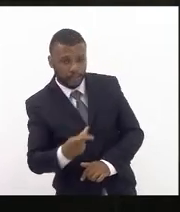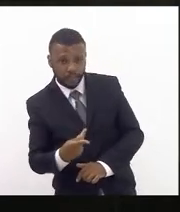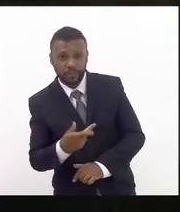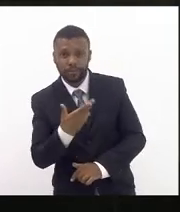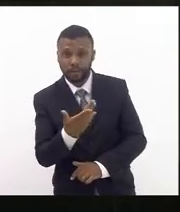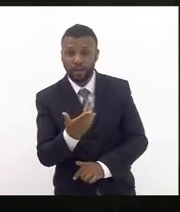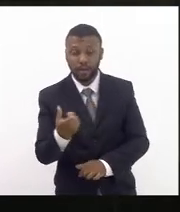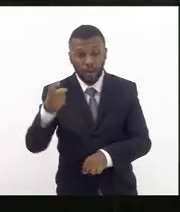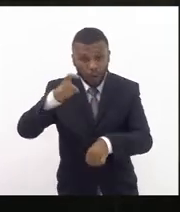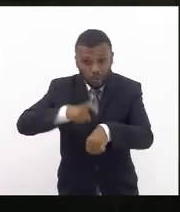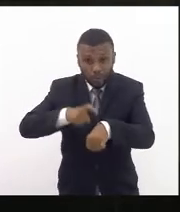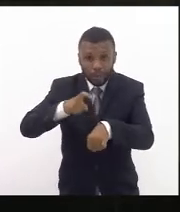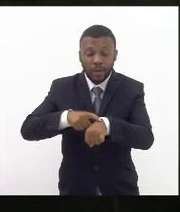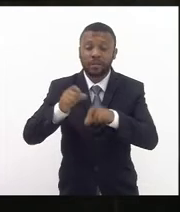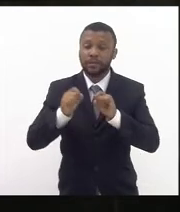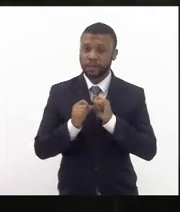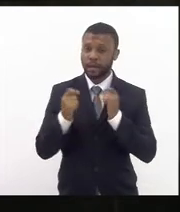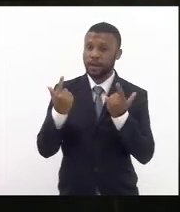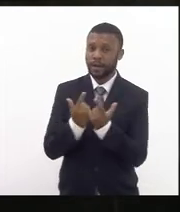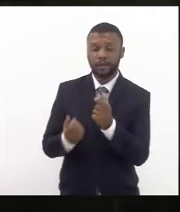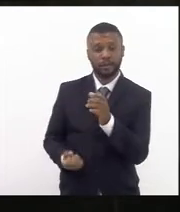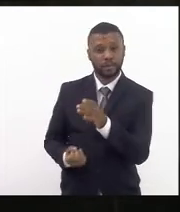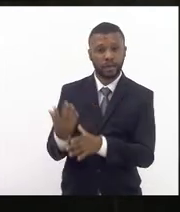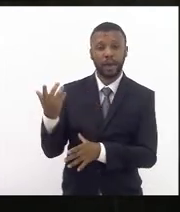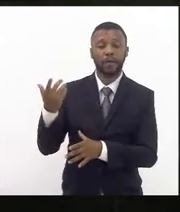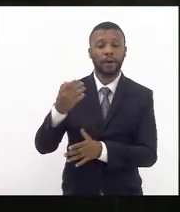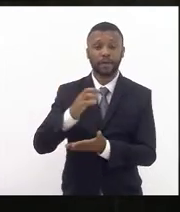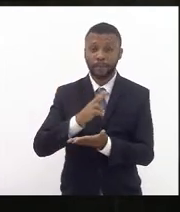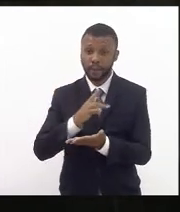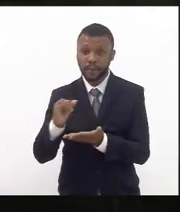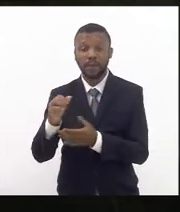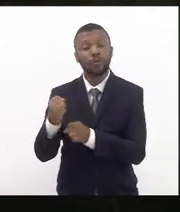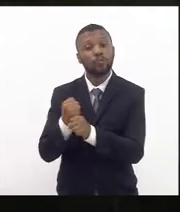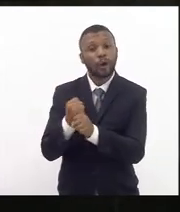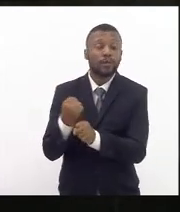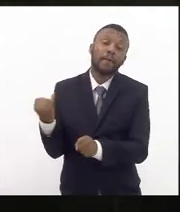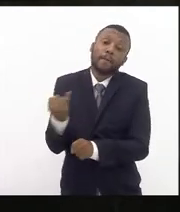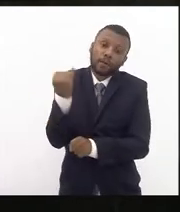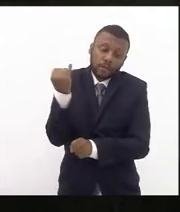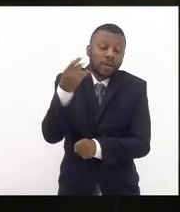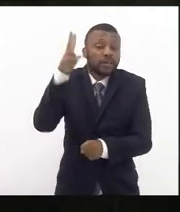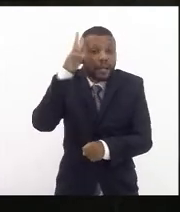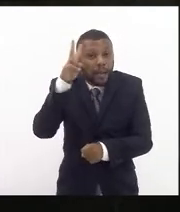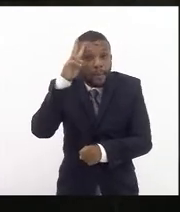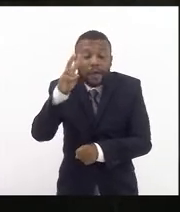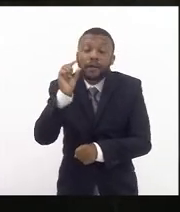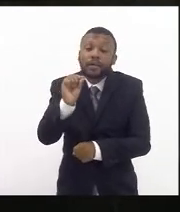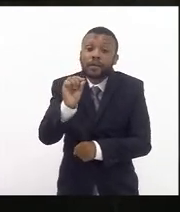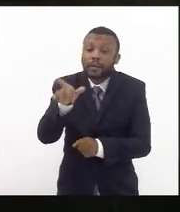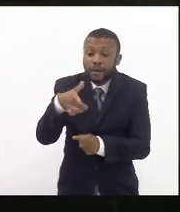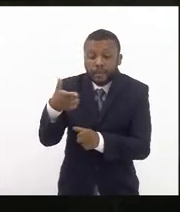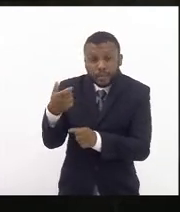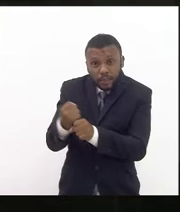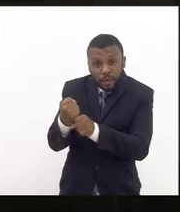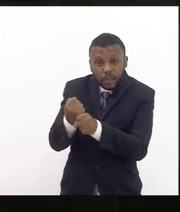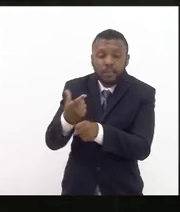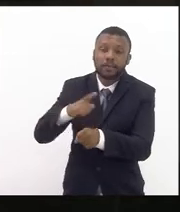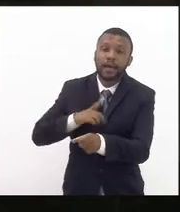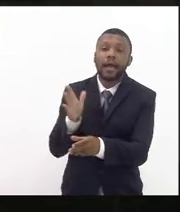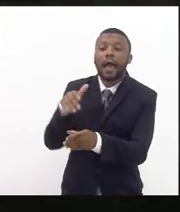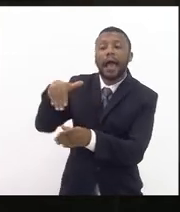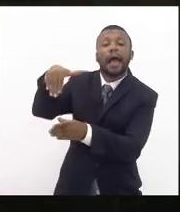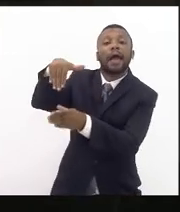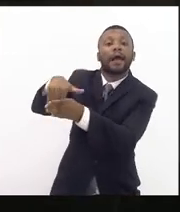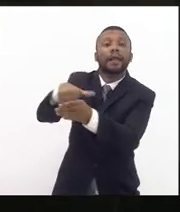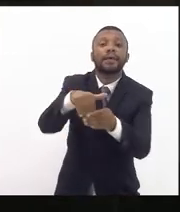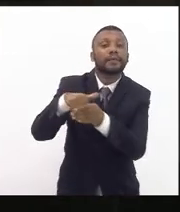casa poderá ter uma CPI, num ano importante também, precisamos lembrar, esse ano de processo eleitoral, vamos